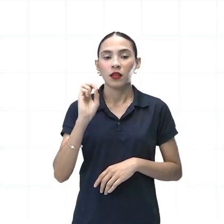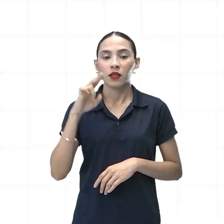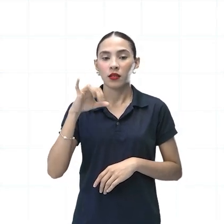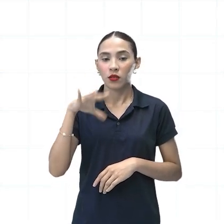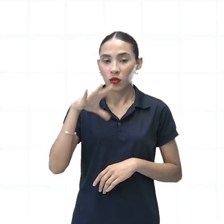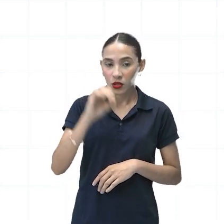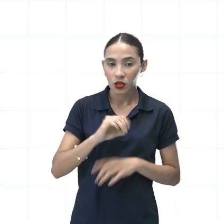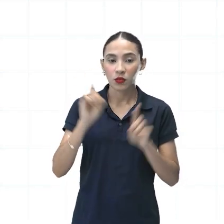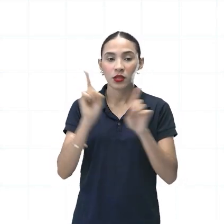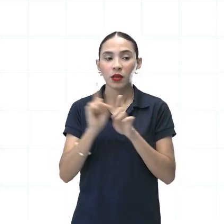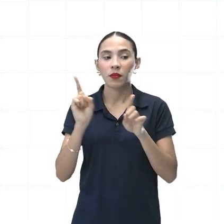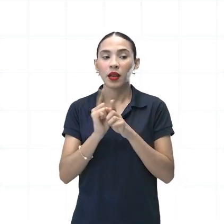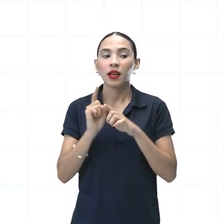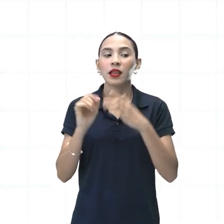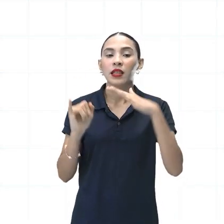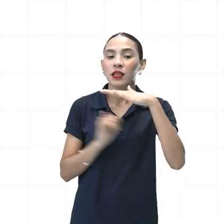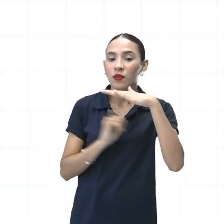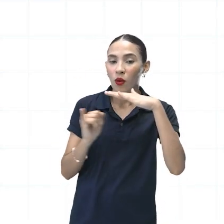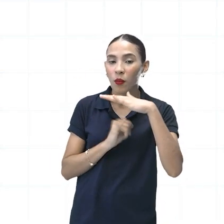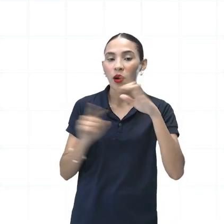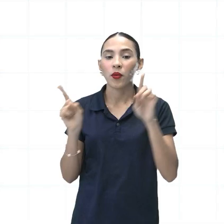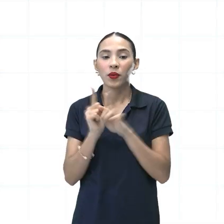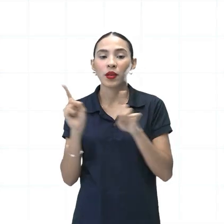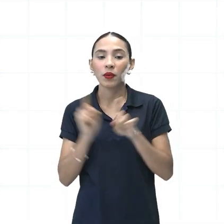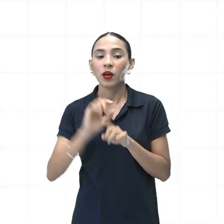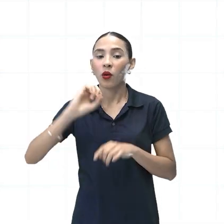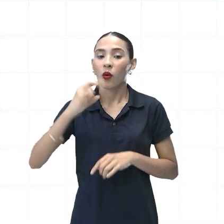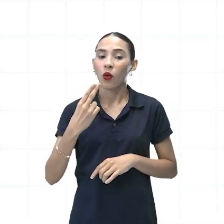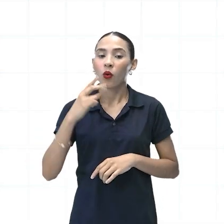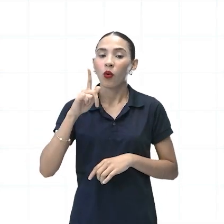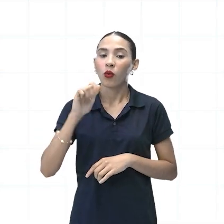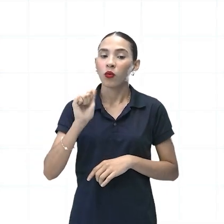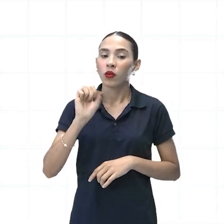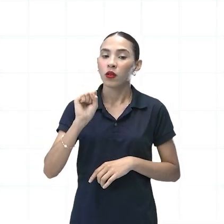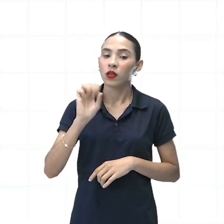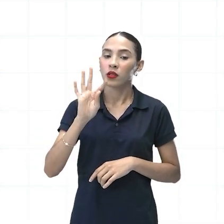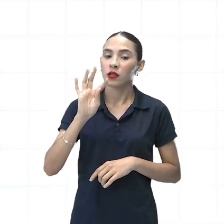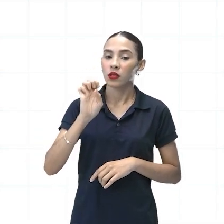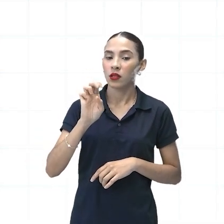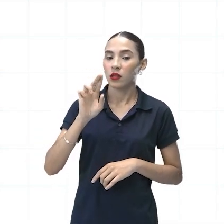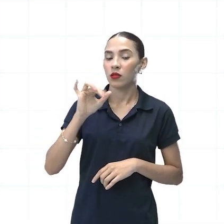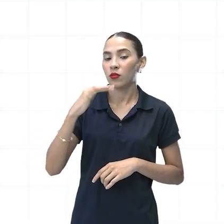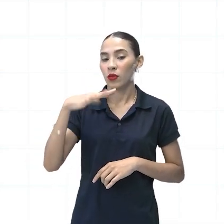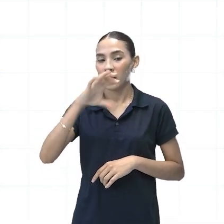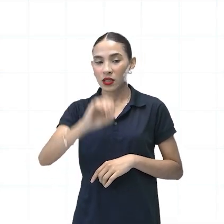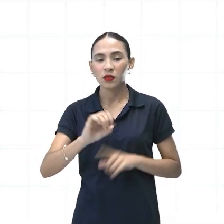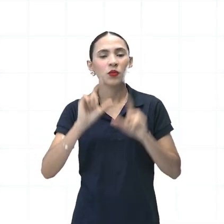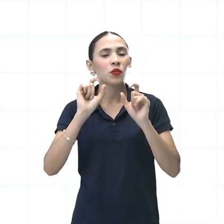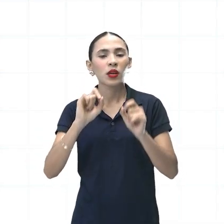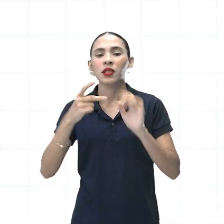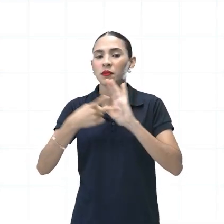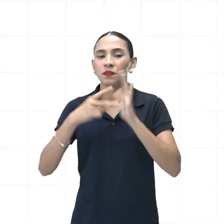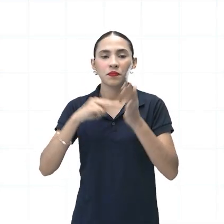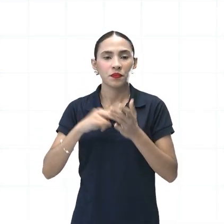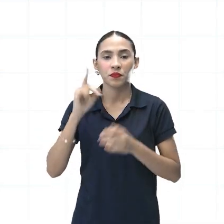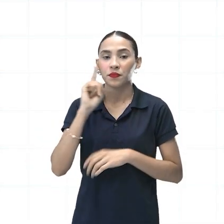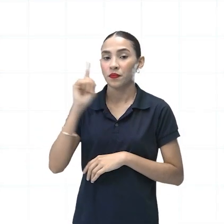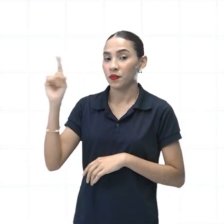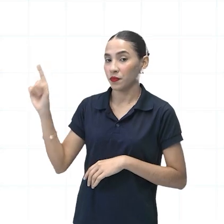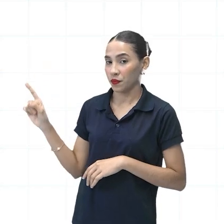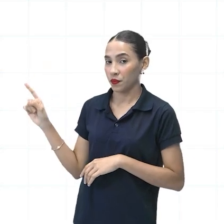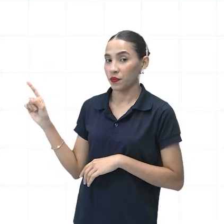abstracionismo geométrico, certo? E aí, o que nós poderíamos falar sobre o abstracionismo sensível e informal? Vamos